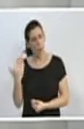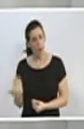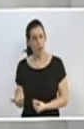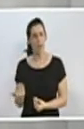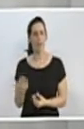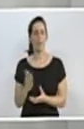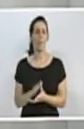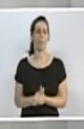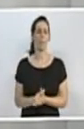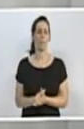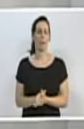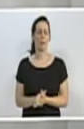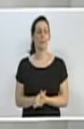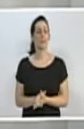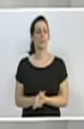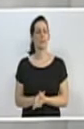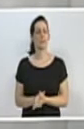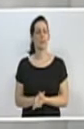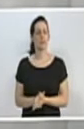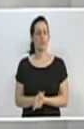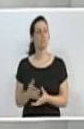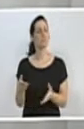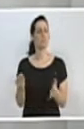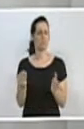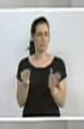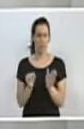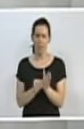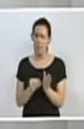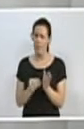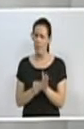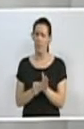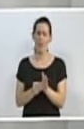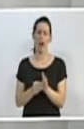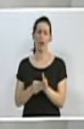que a carência numérica,